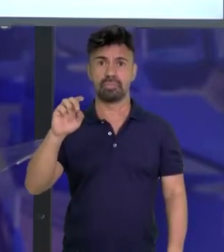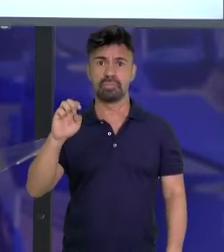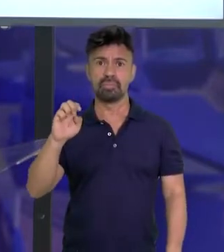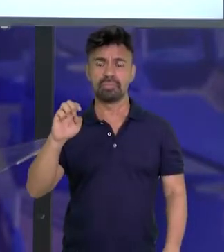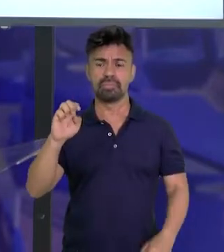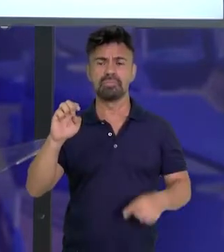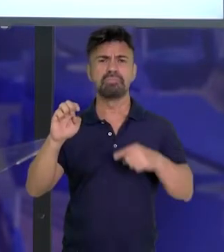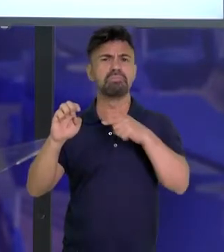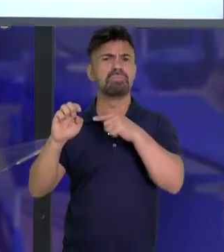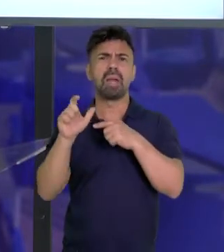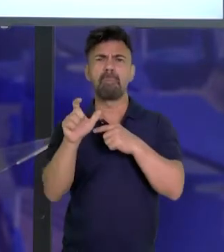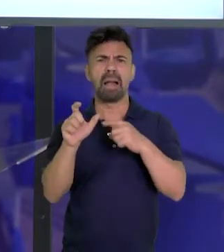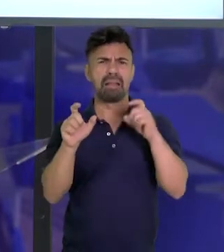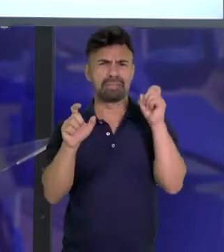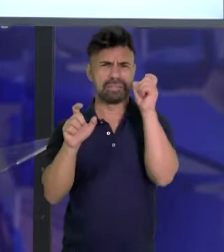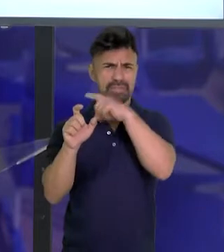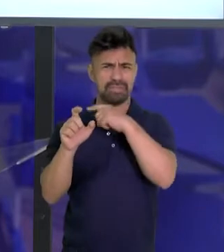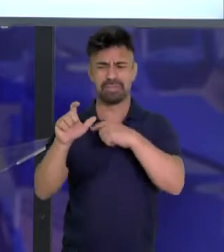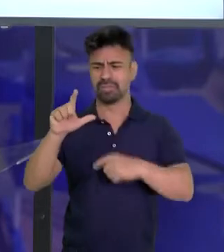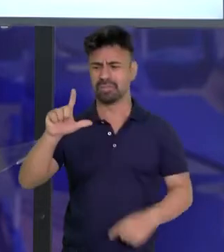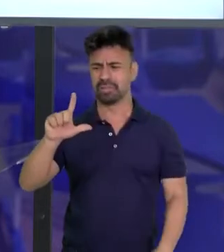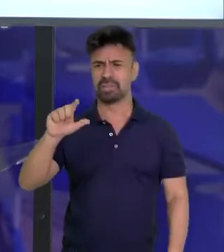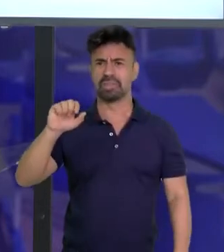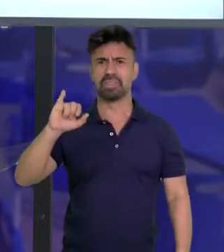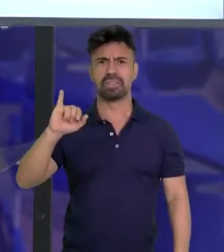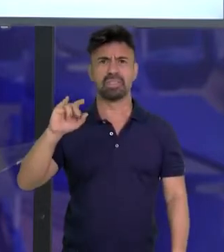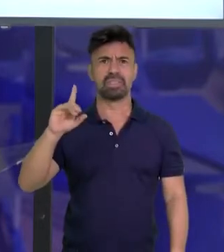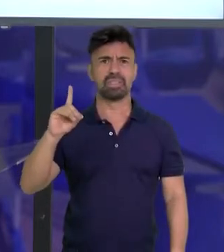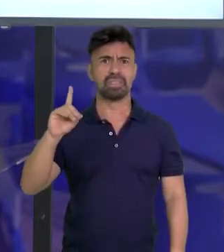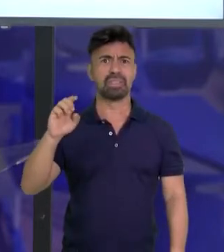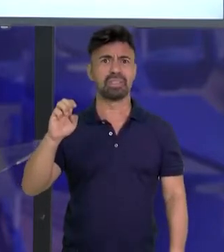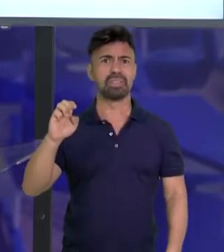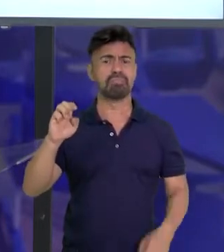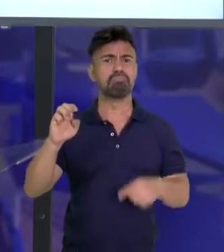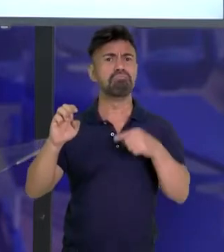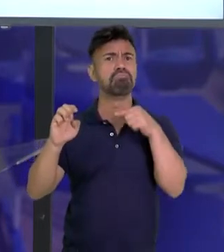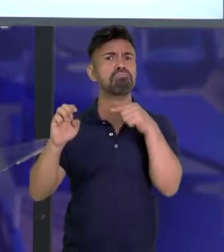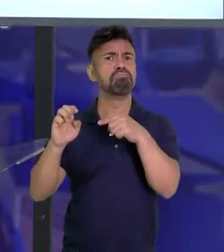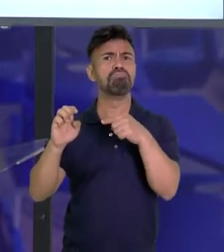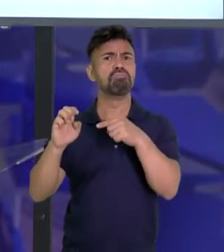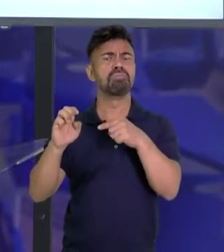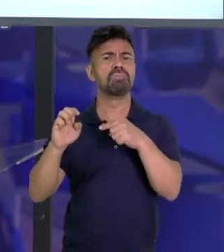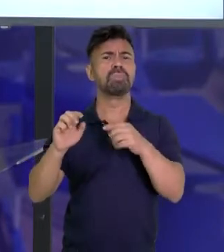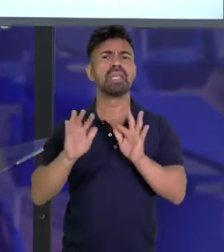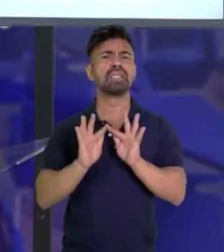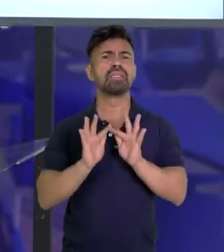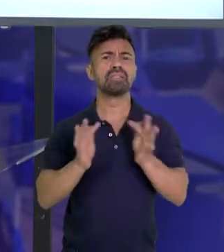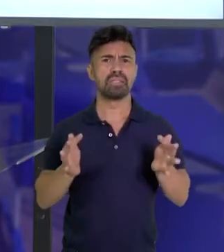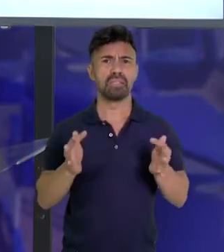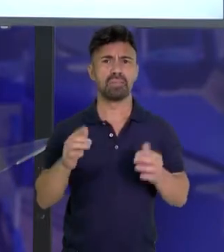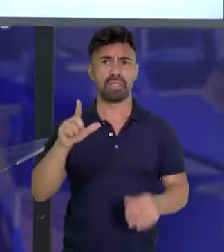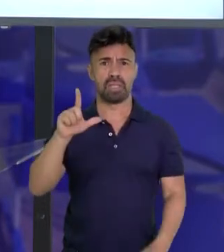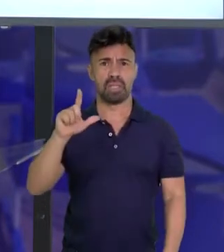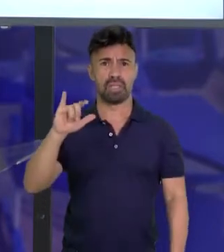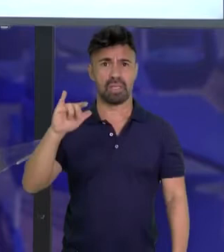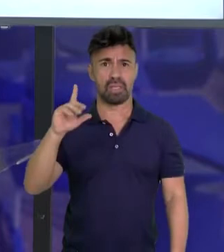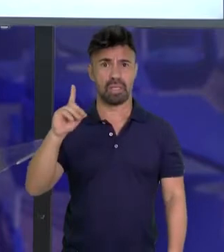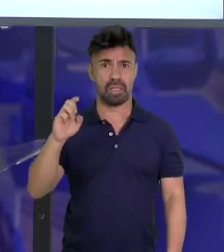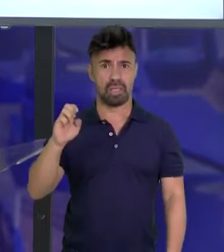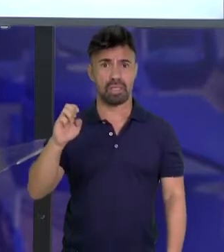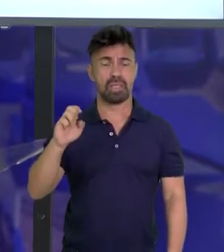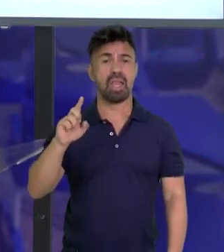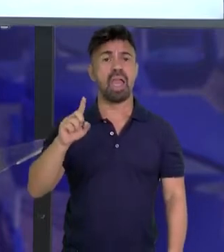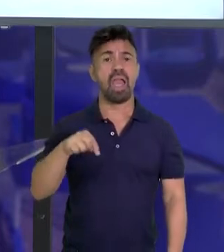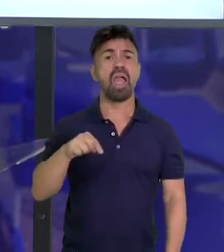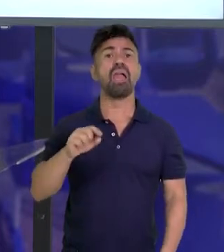A palavra parece ser difícil, mas o que ela significa, o que ela representa, na verdade é bastante simples. O lead, pessoal, nada mais